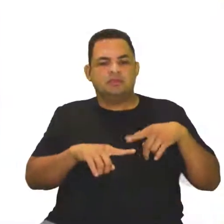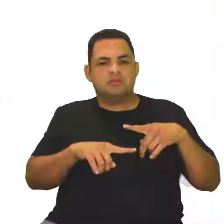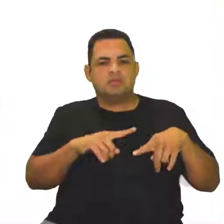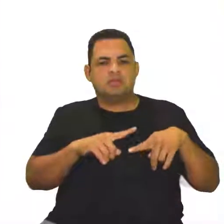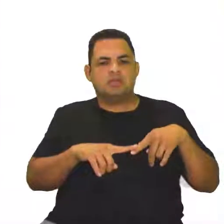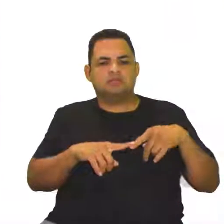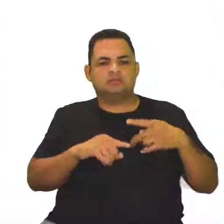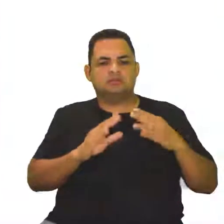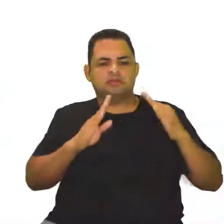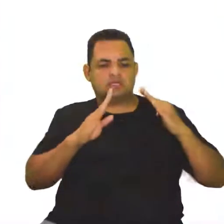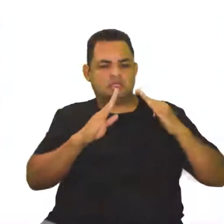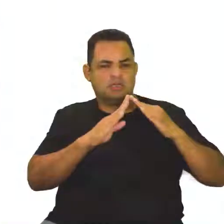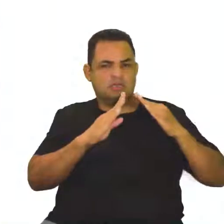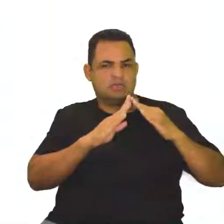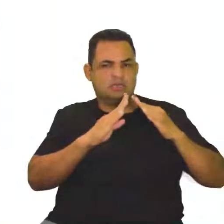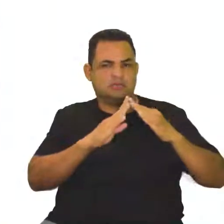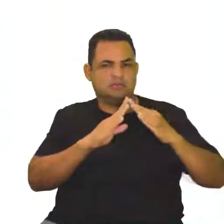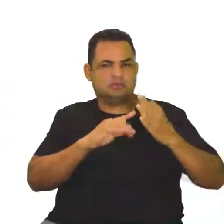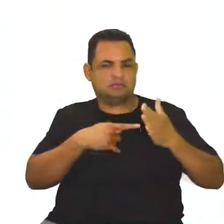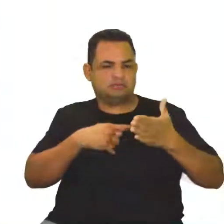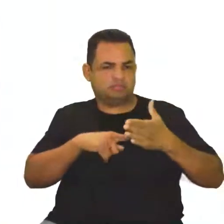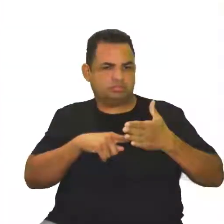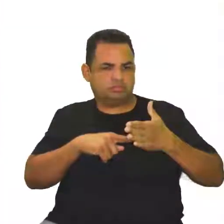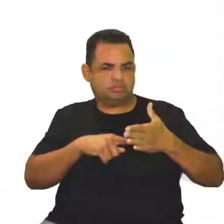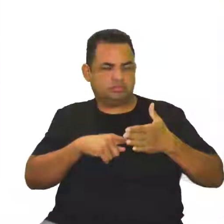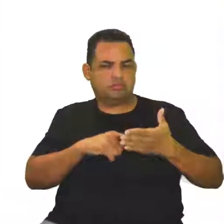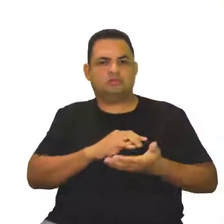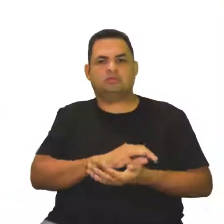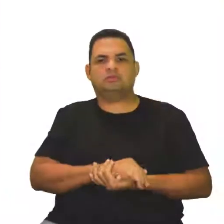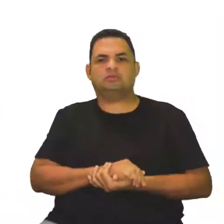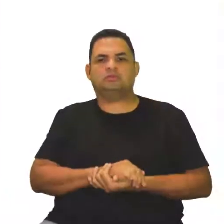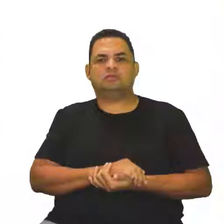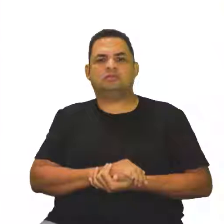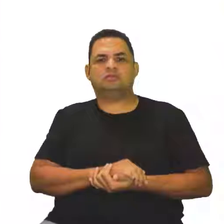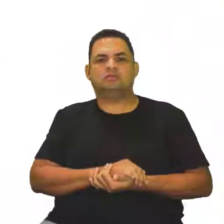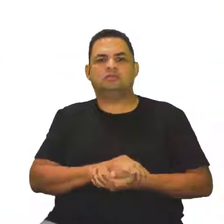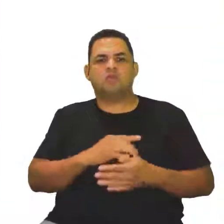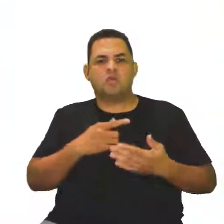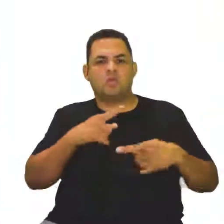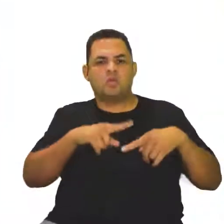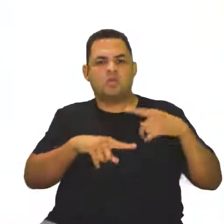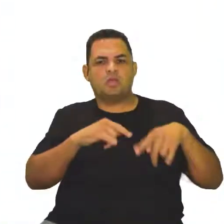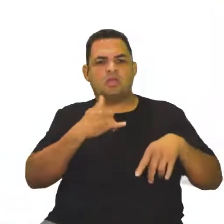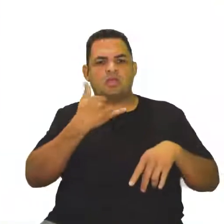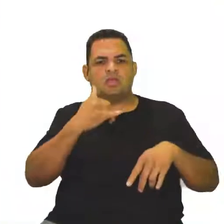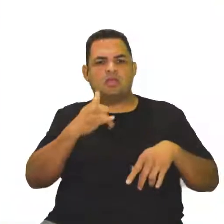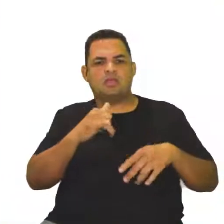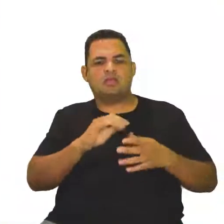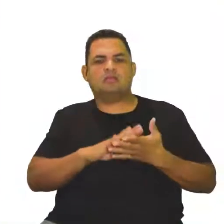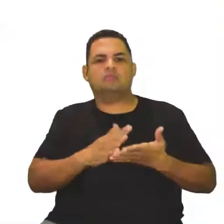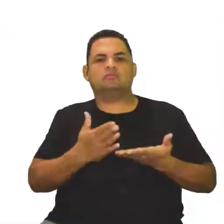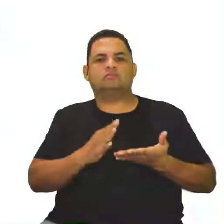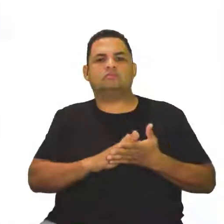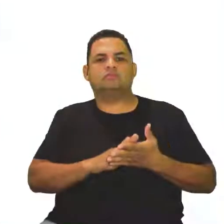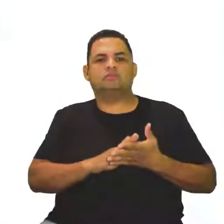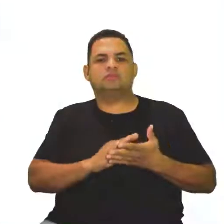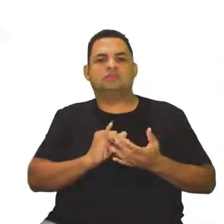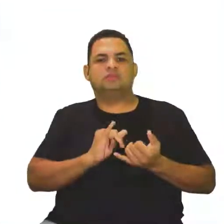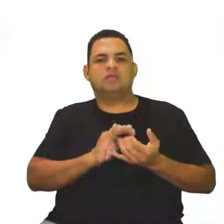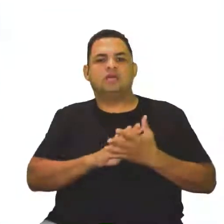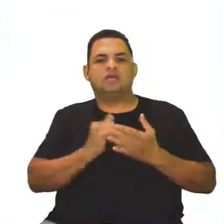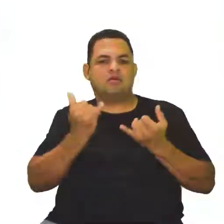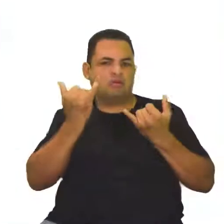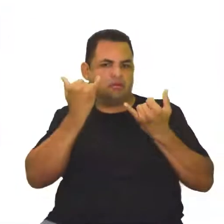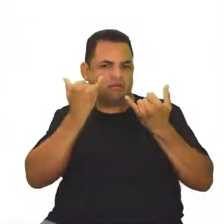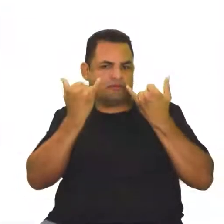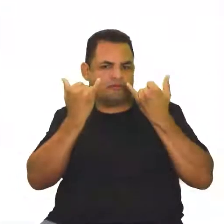né? A gente já estava falando, mas vamos falar mais. Nos equipamentos elétricos e eletrodomésticos, a